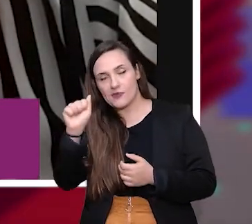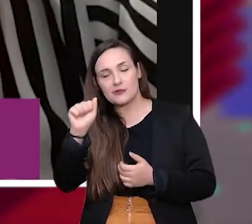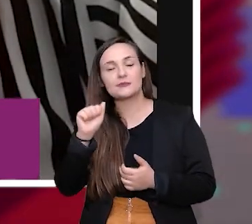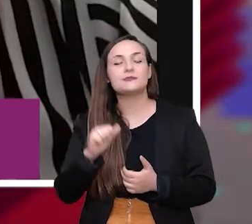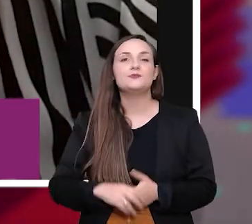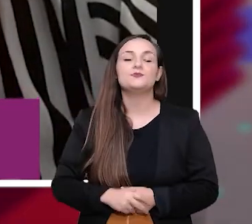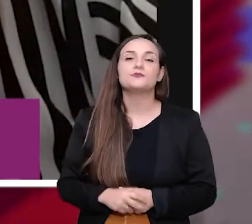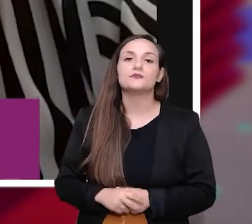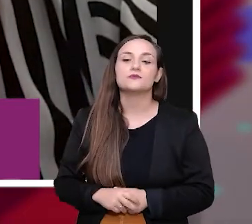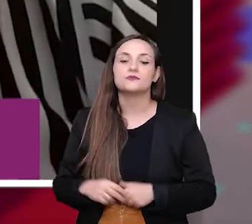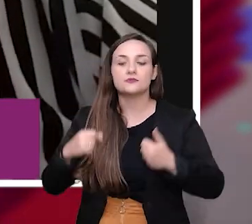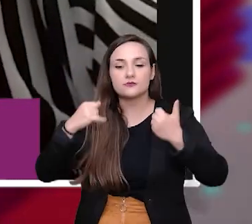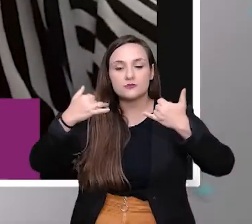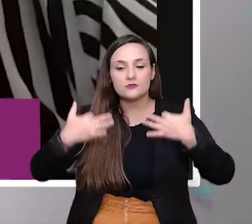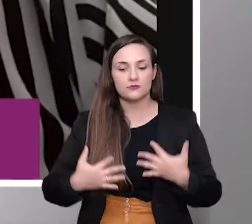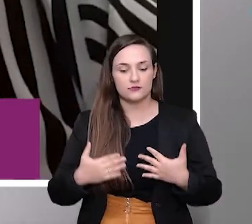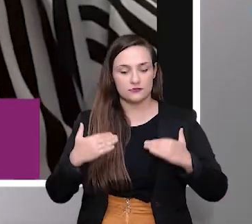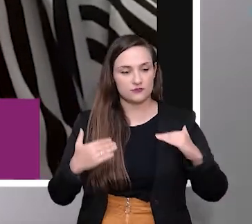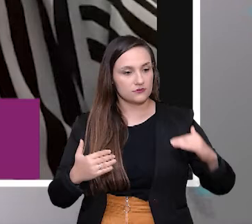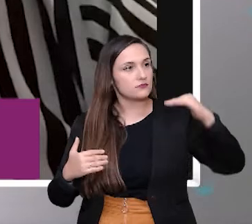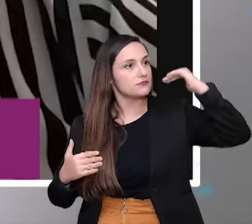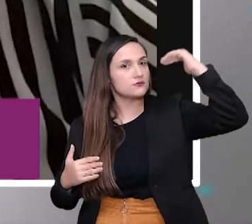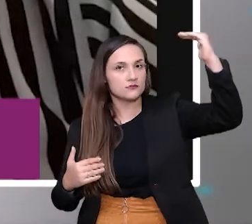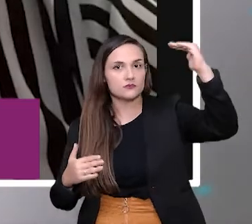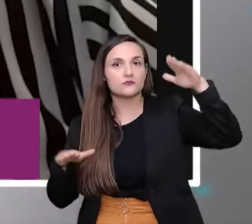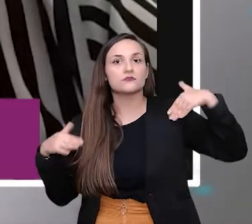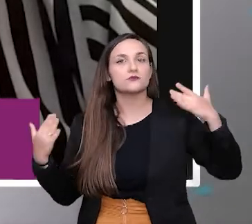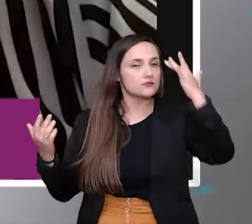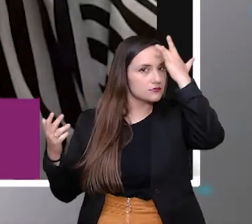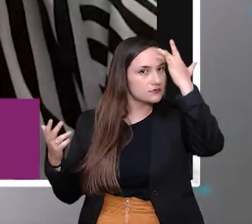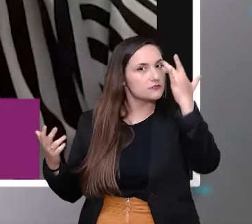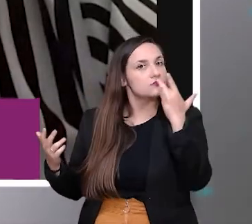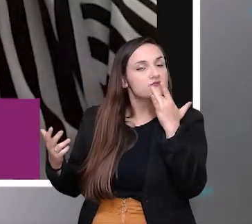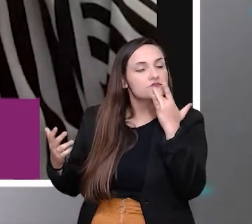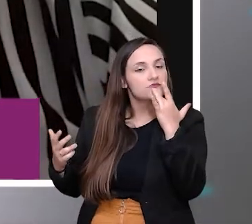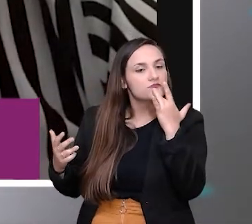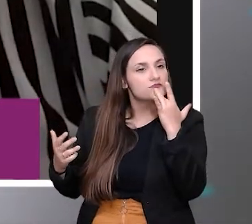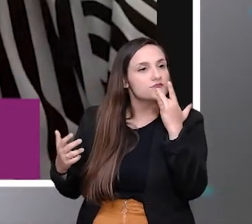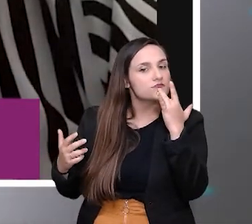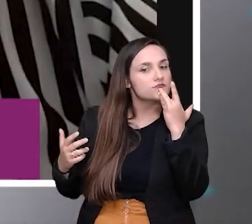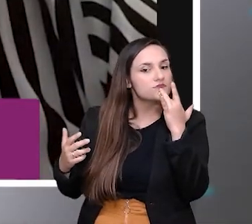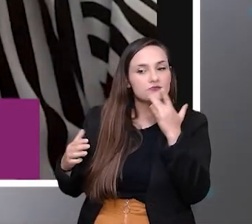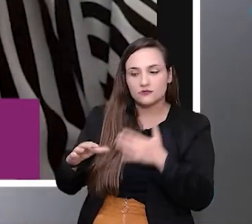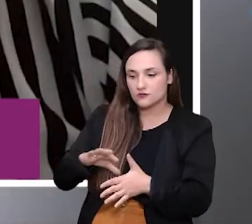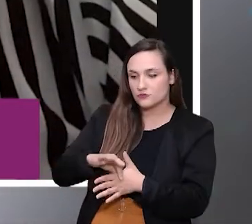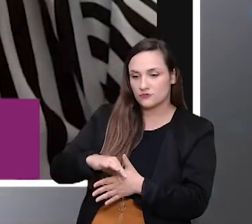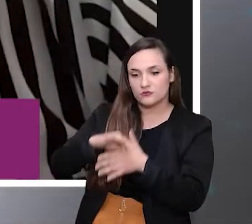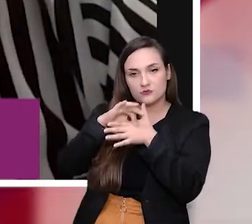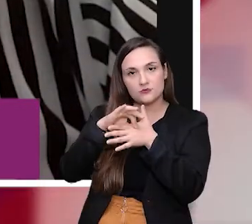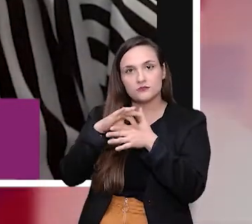2022, falando agora sobre adultos, sobre perfil de líderes, né, onde